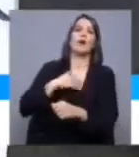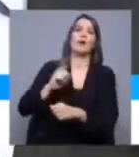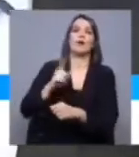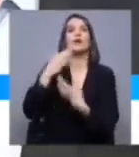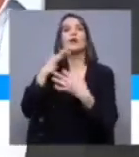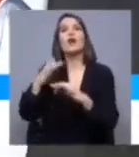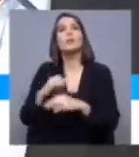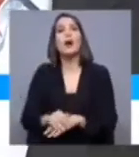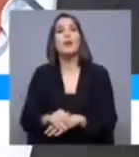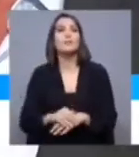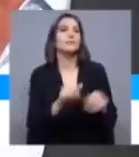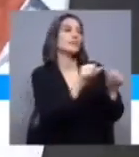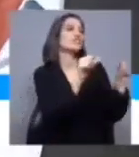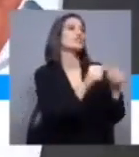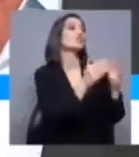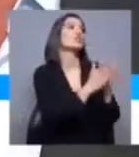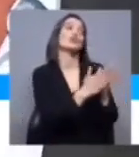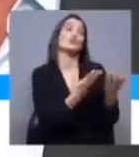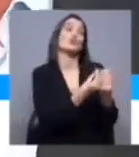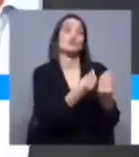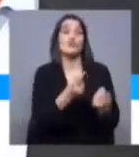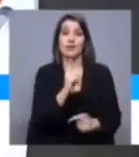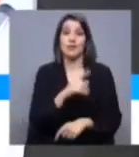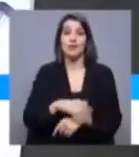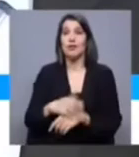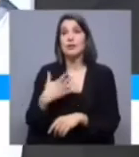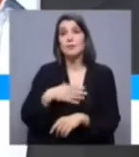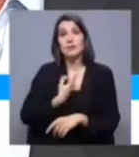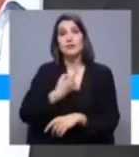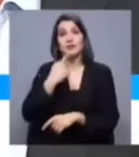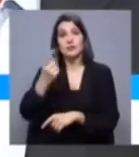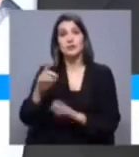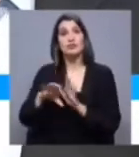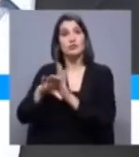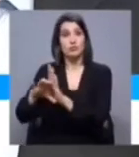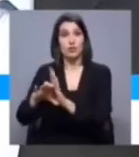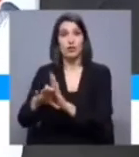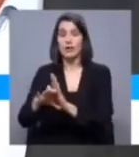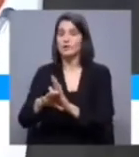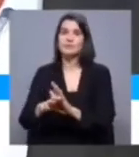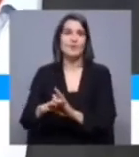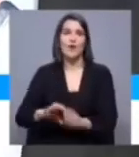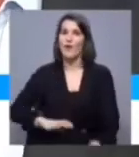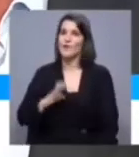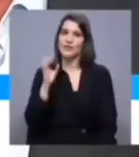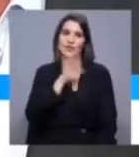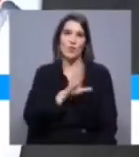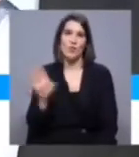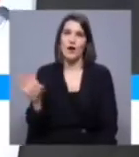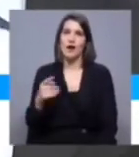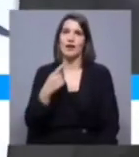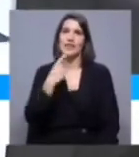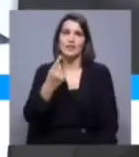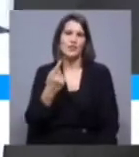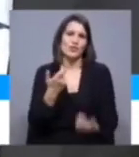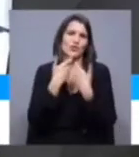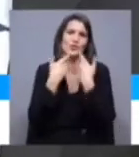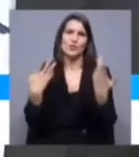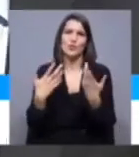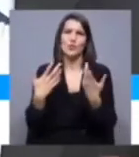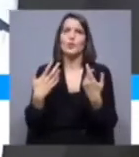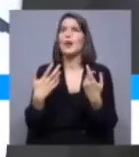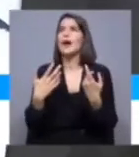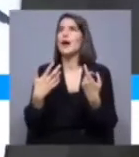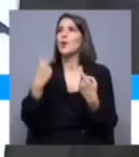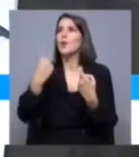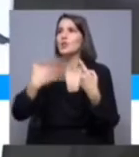verdade. É normal que ninguém quer. Porque há uma palavra que eu tenho que dizer aqui. O Chega não é confiável. Diz tudo e o seu contrário no espaço de um